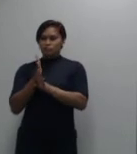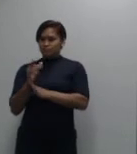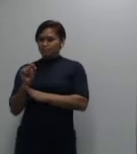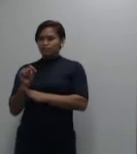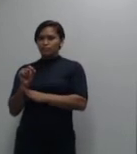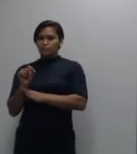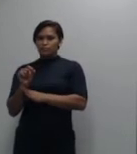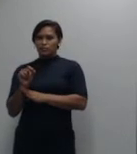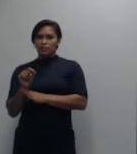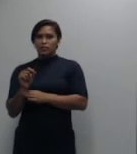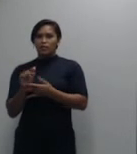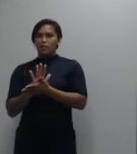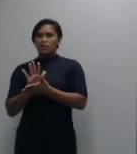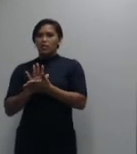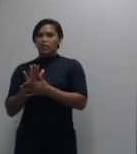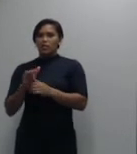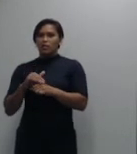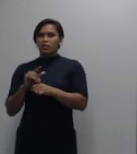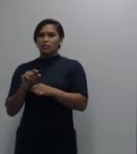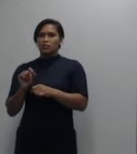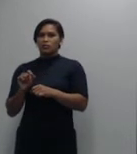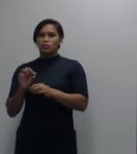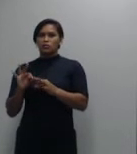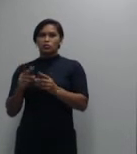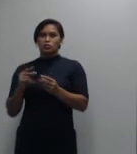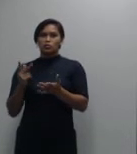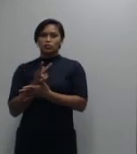e não mais não é Duda